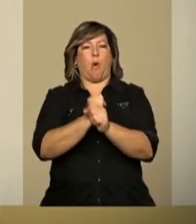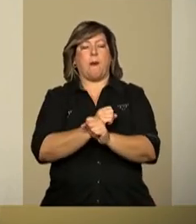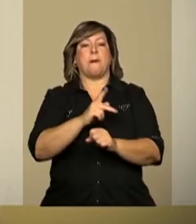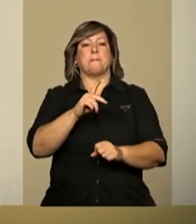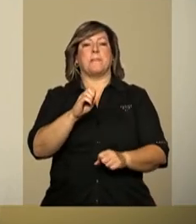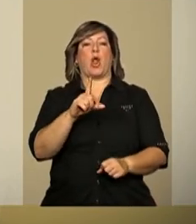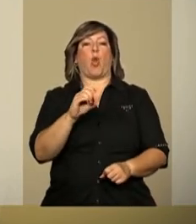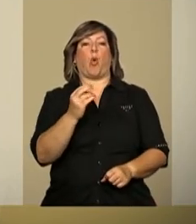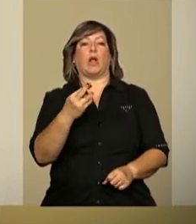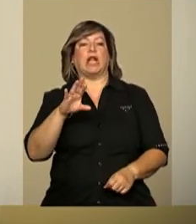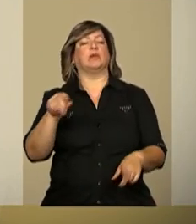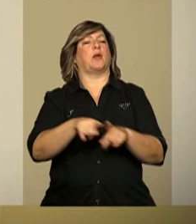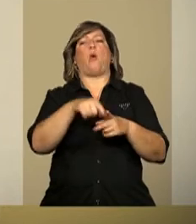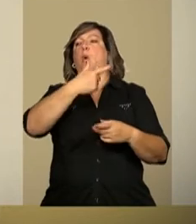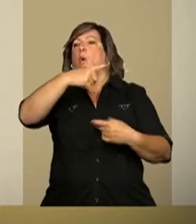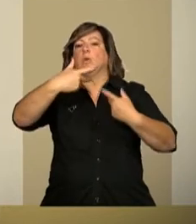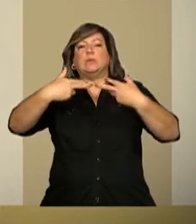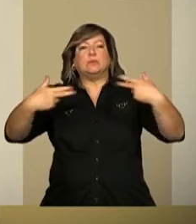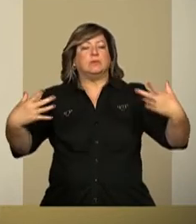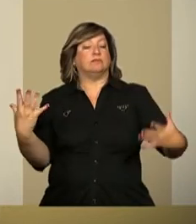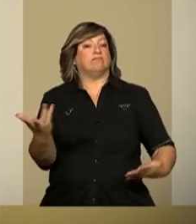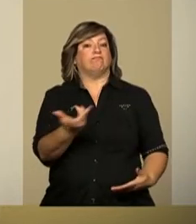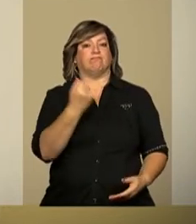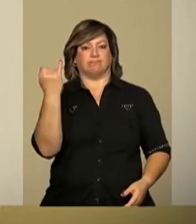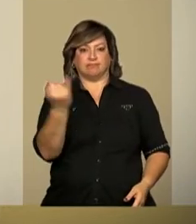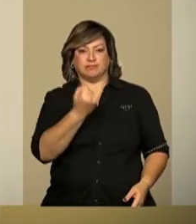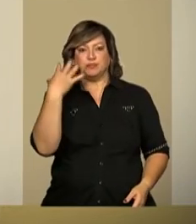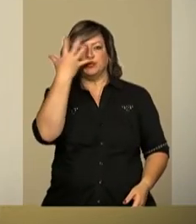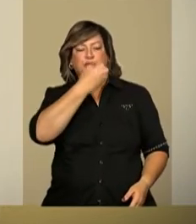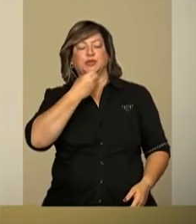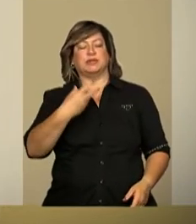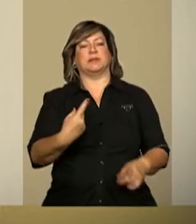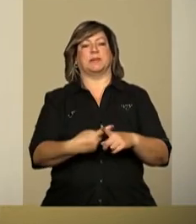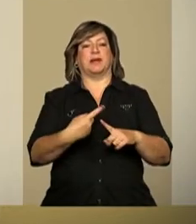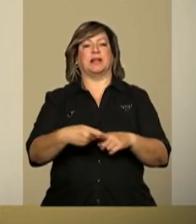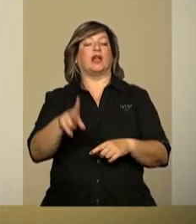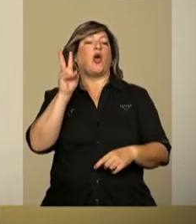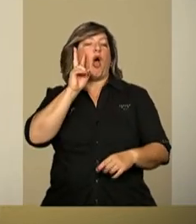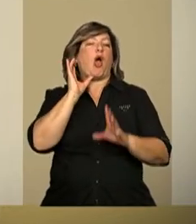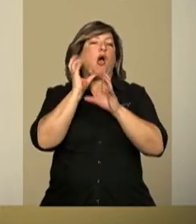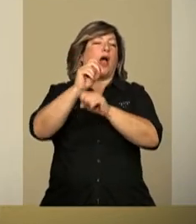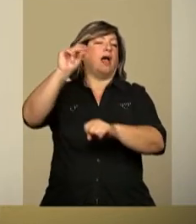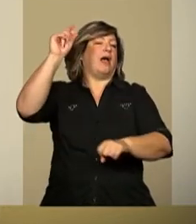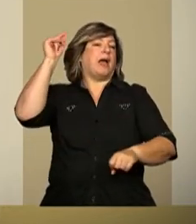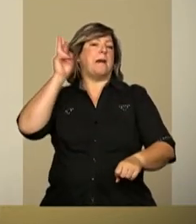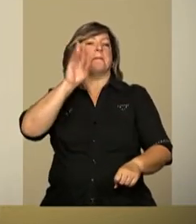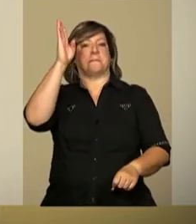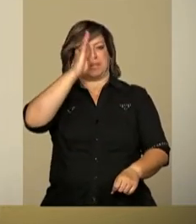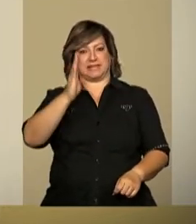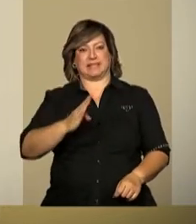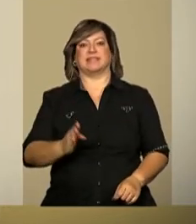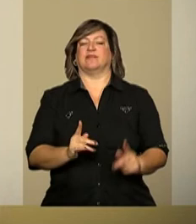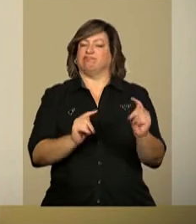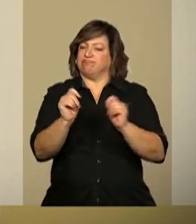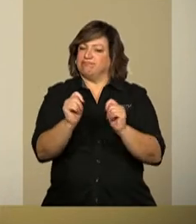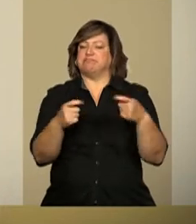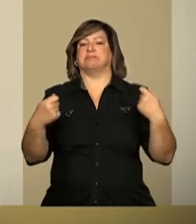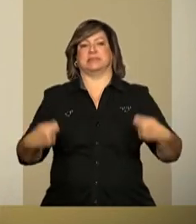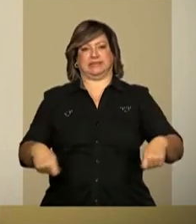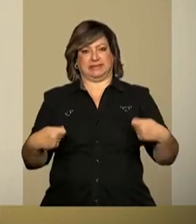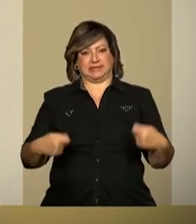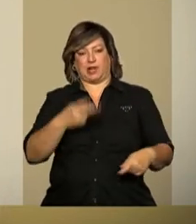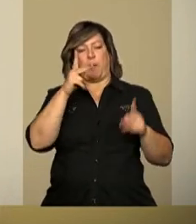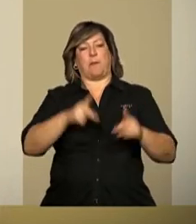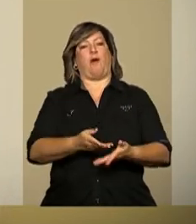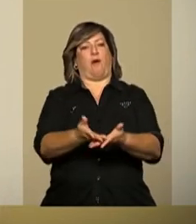Pelourinho e de outros monumentos riquíssimos que conta uma parte muito importante da história do nosso país e do nosso povo